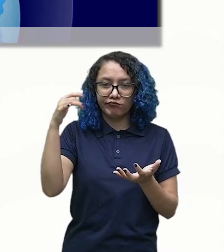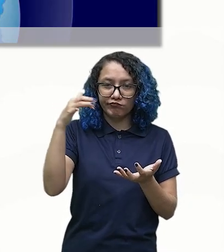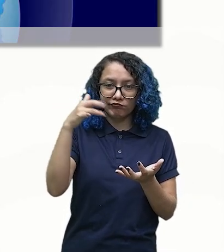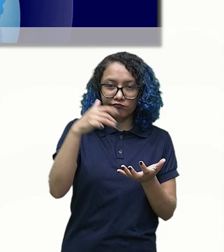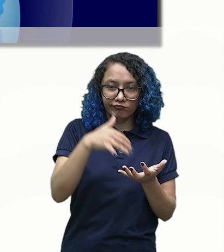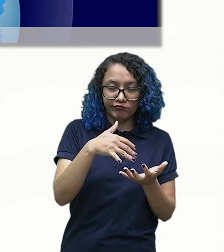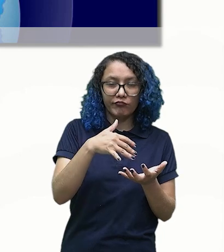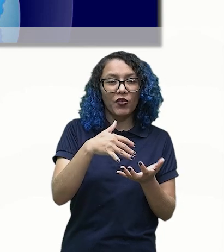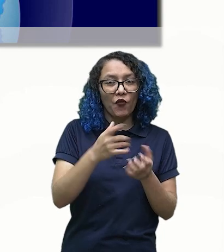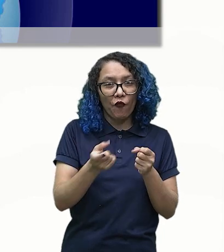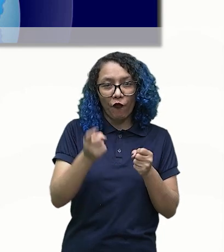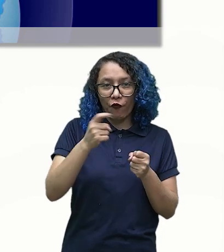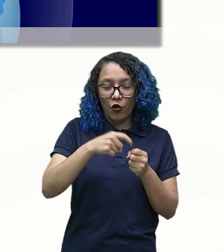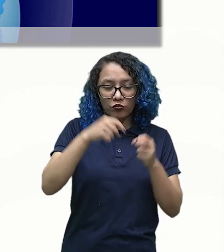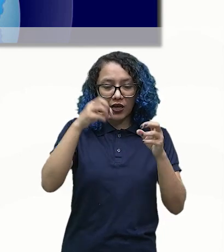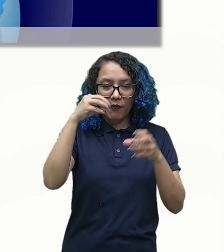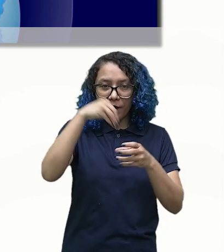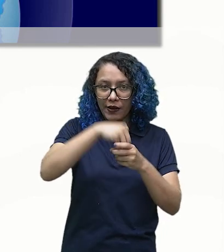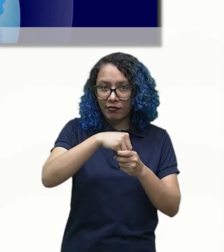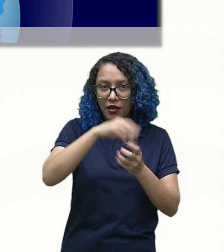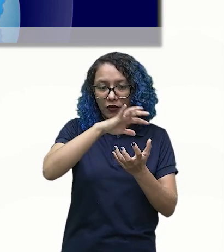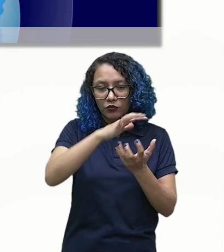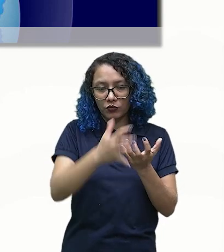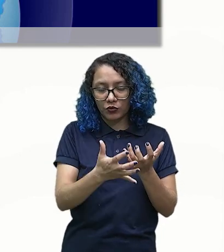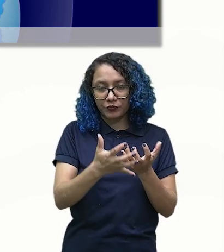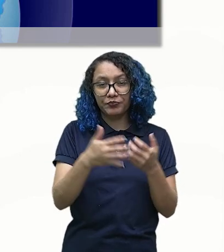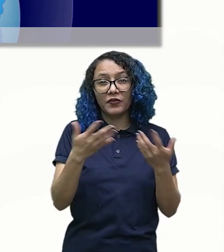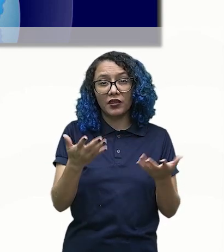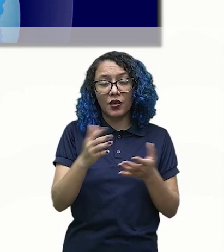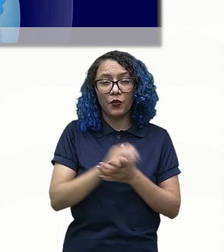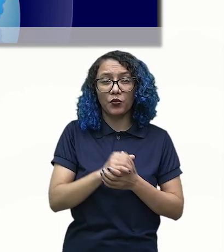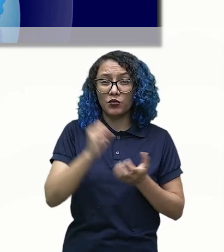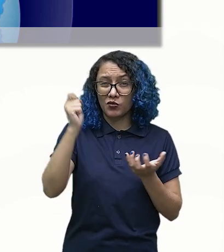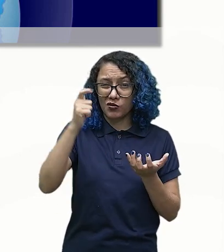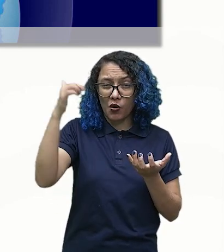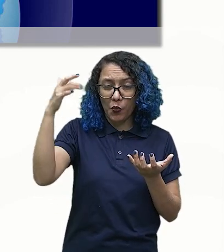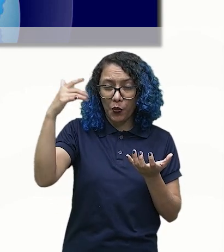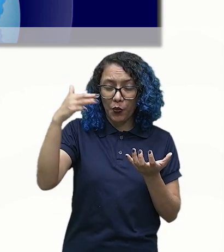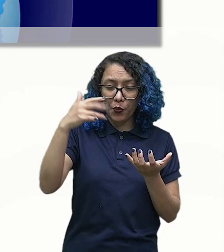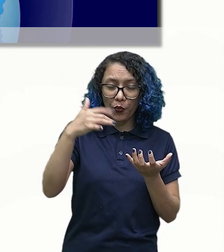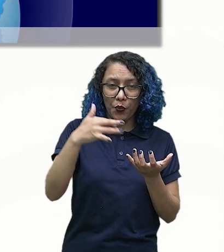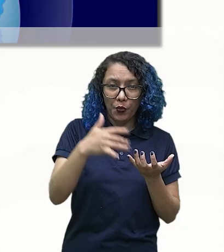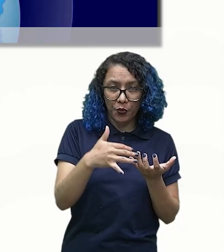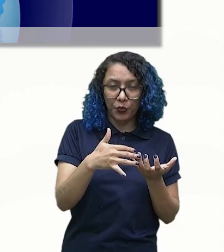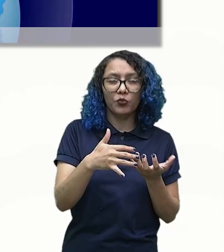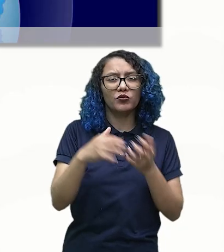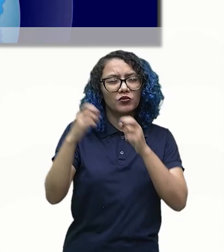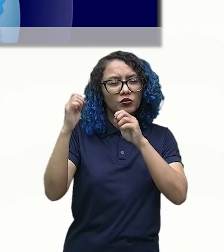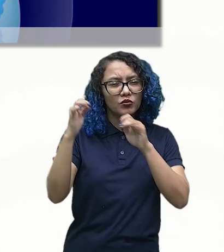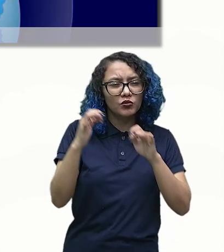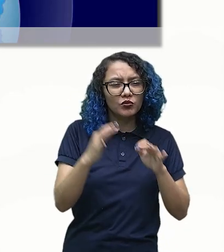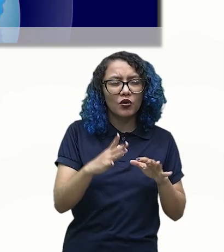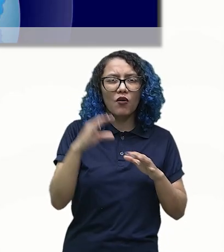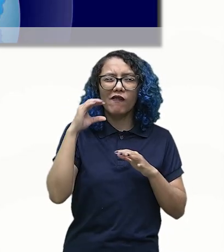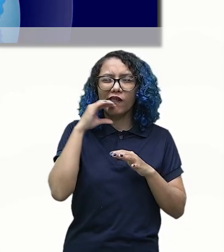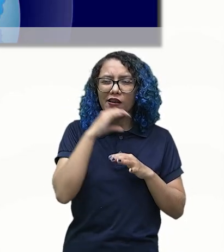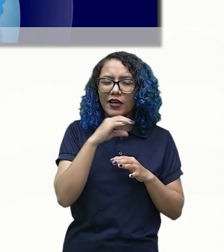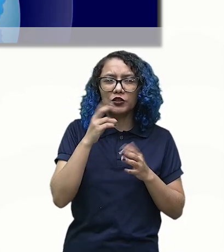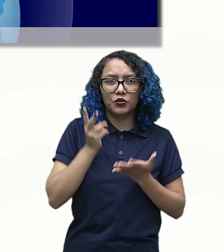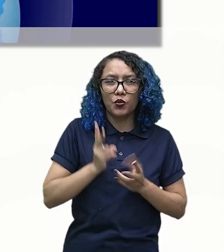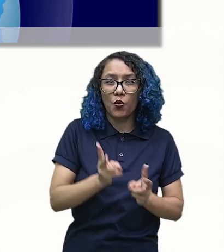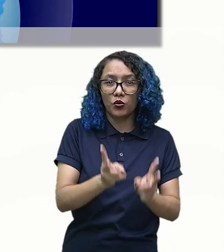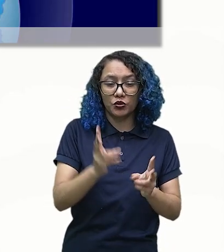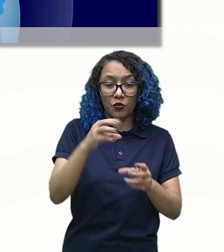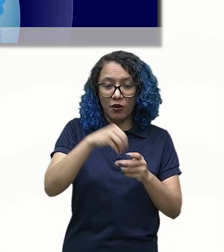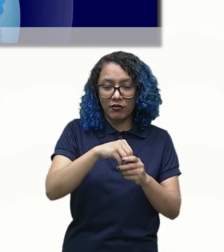nossa atmosfera. Então, o que a gente percebe é que parte dessa energia proveniente do Sol, na forma de luz, de calor, ela fica retida